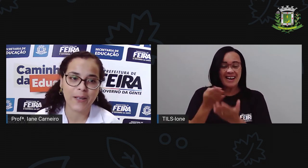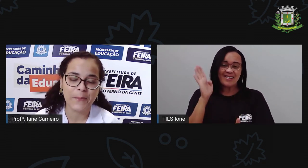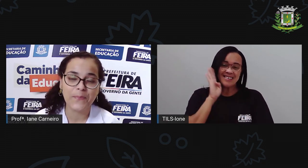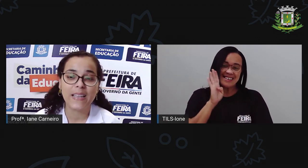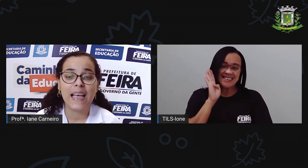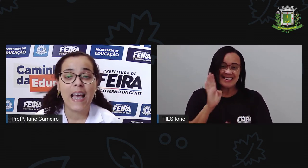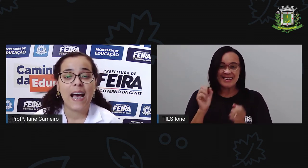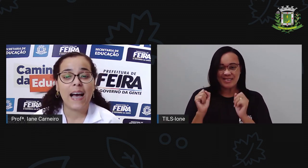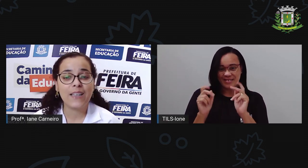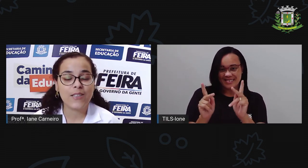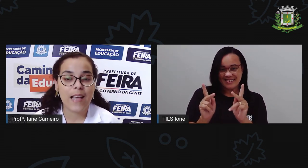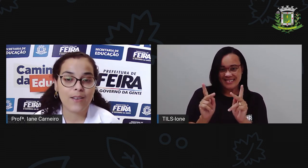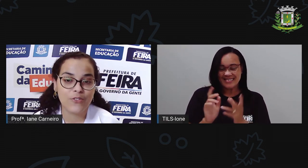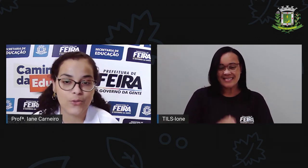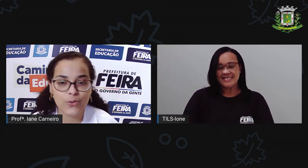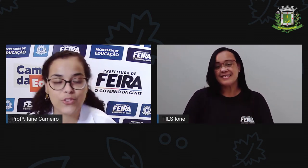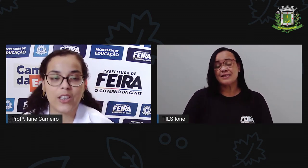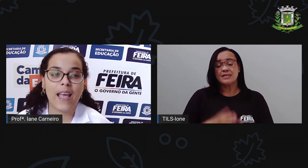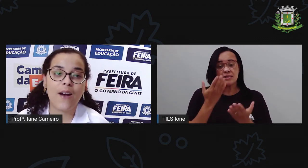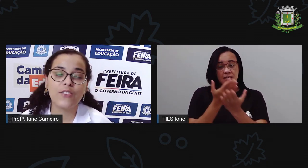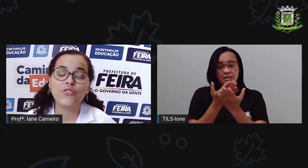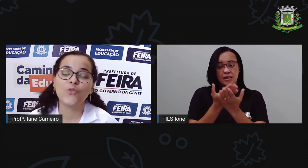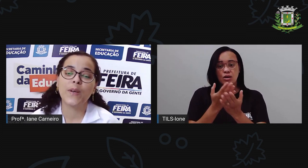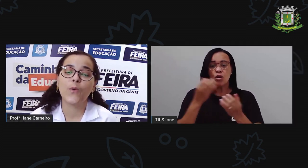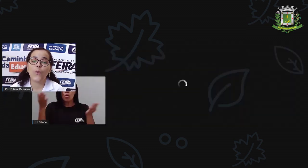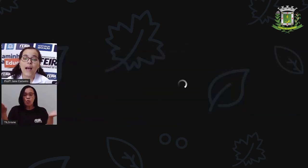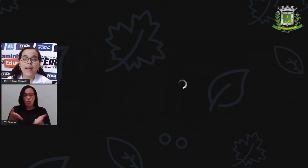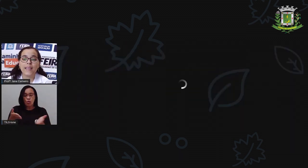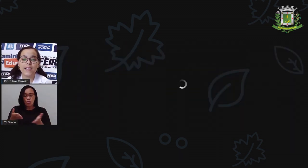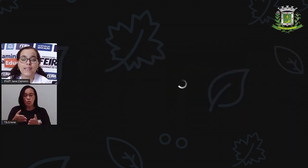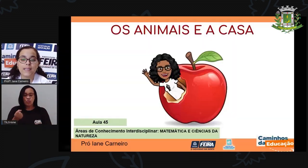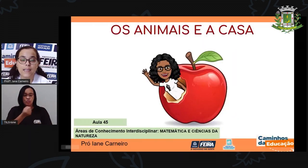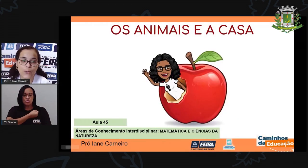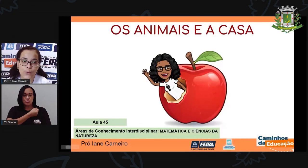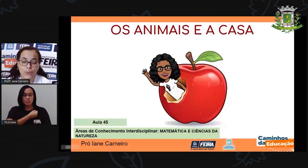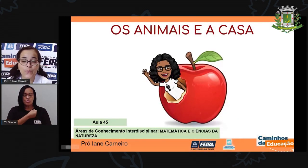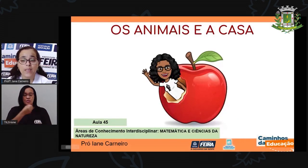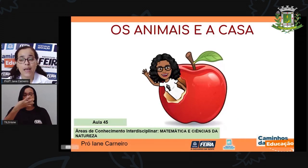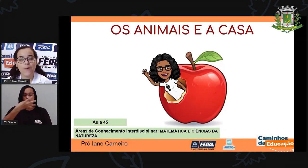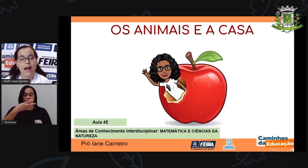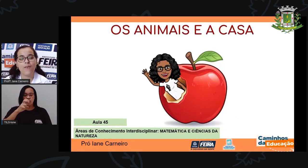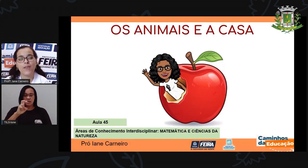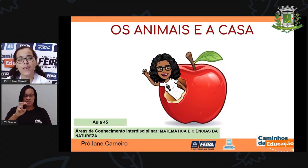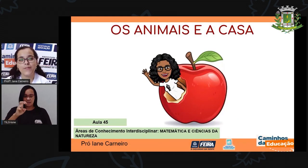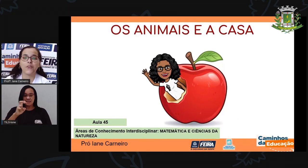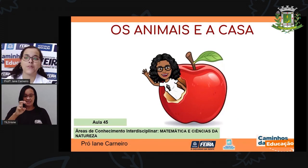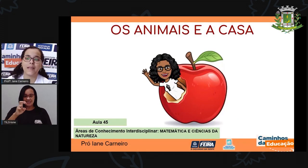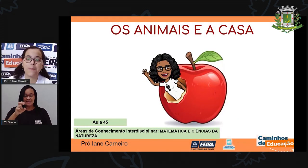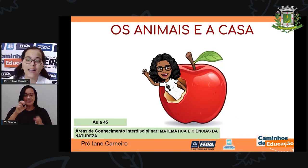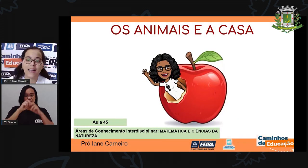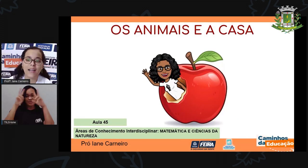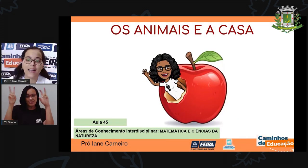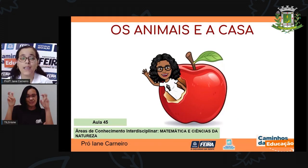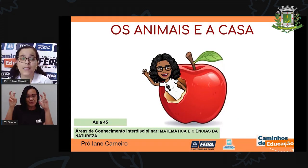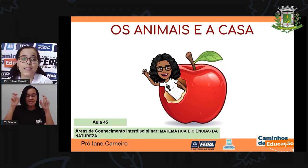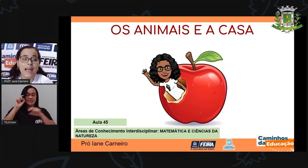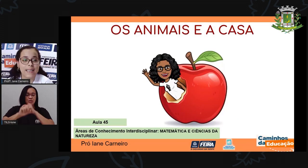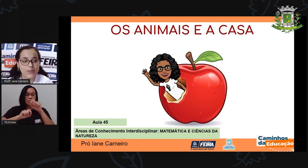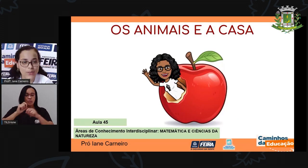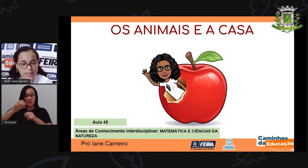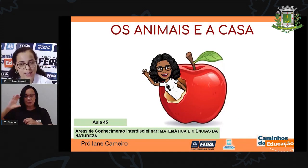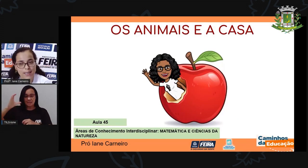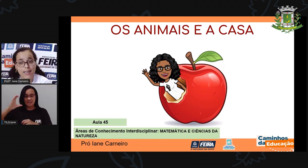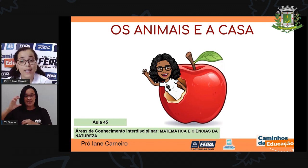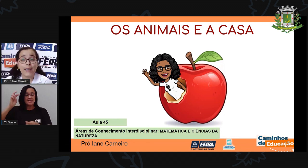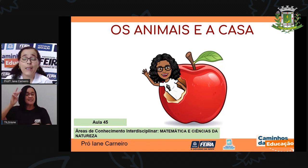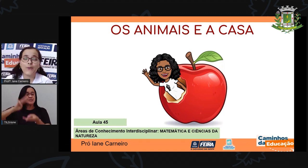joia? A nossa aula de hoje é a aula de número 45 e é uma aula que envolve matemática e ciências da